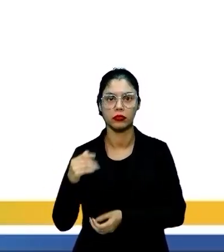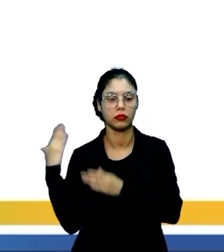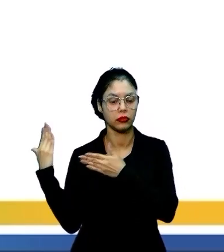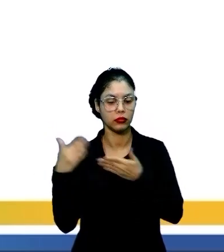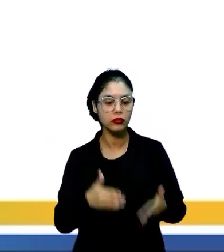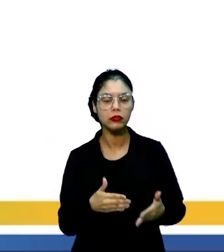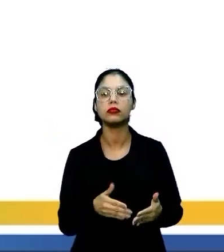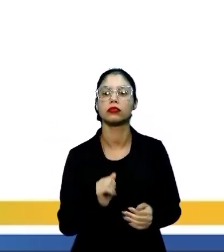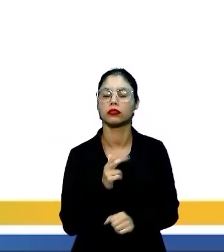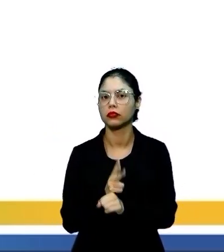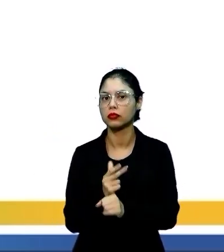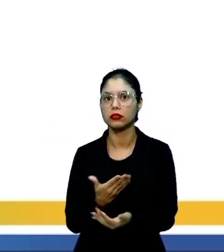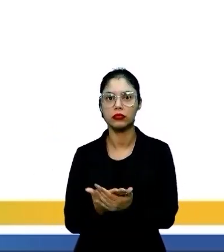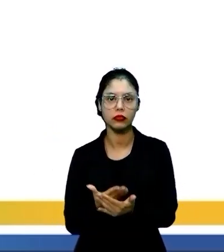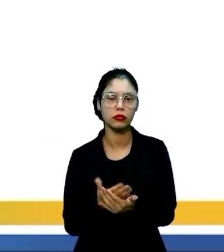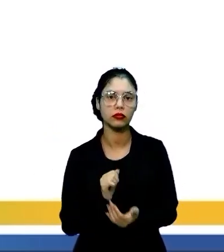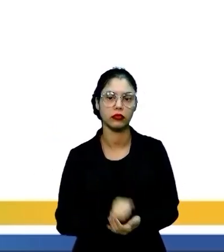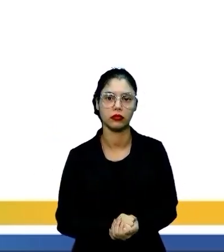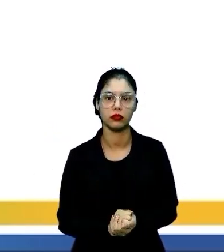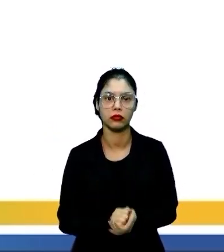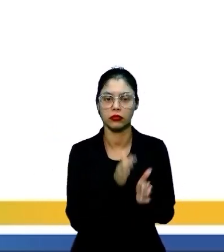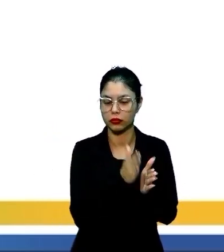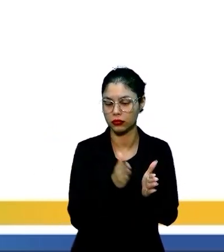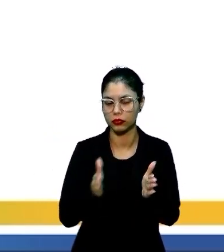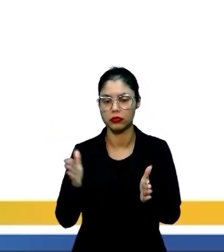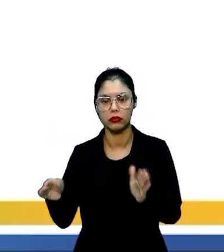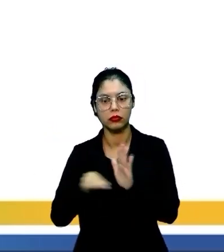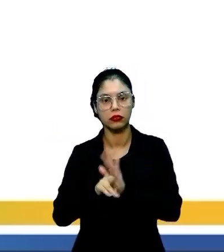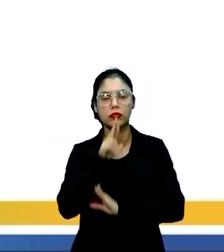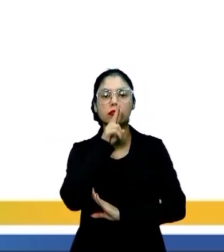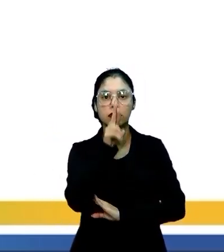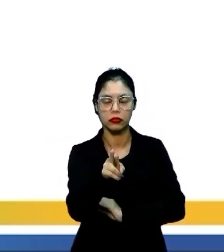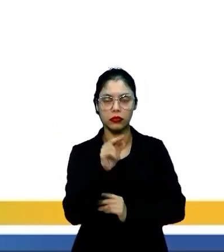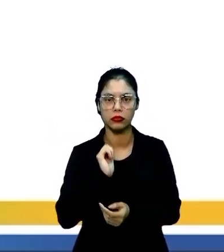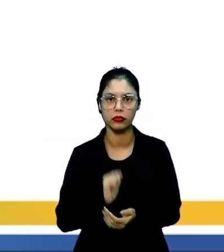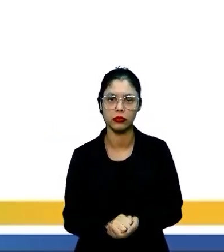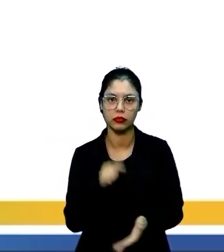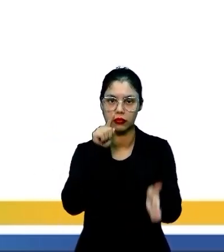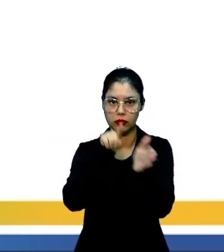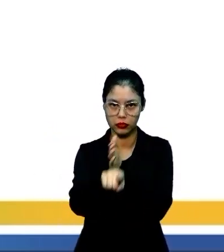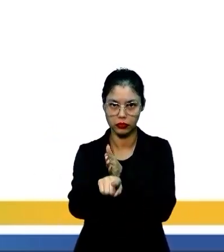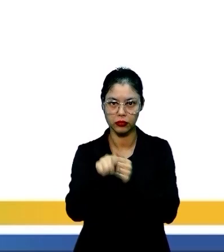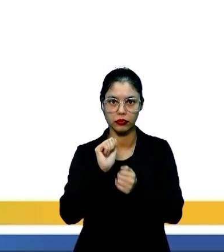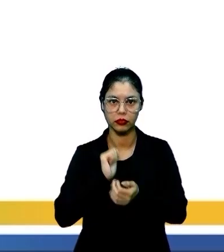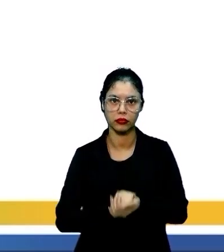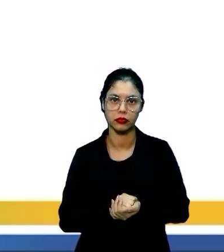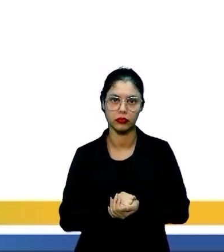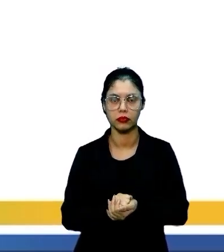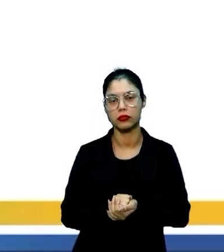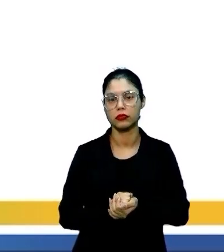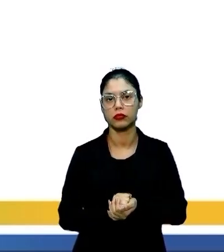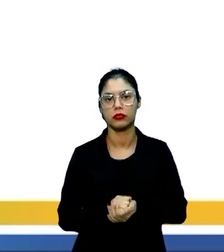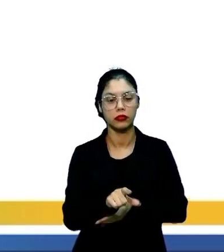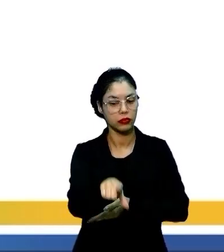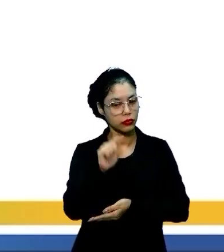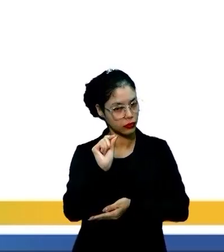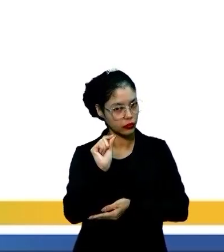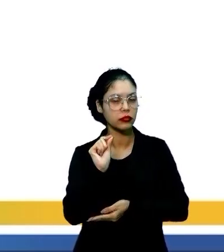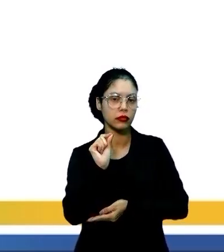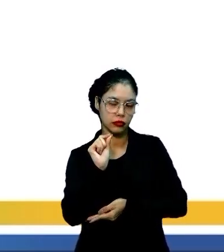chegarmos nesta videoaula na etapa de resolução das questões que eu